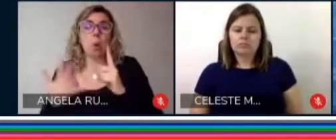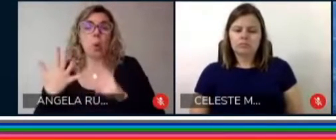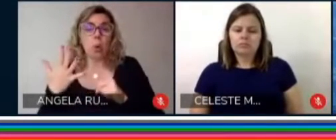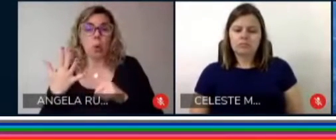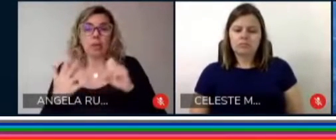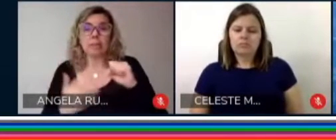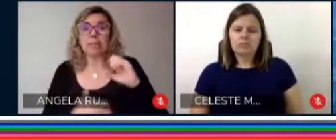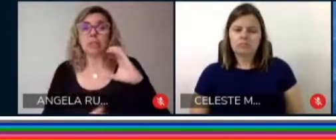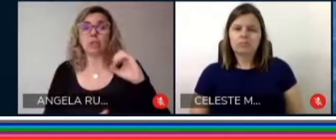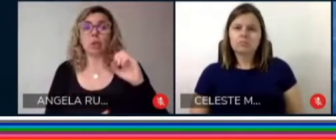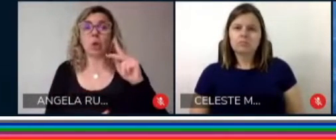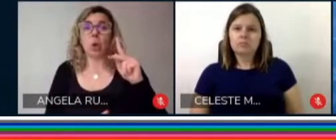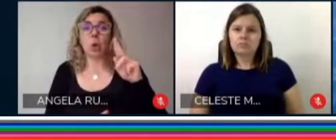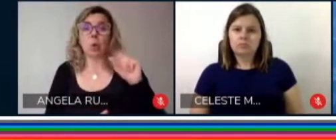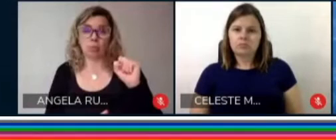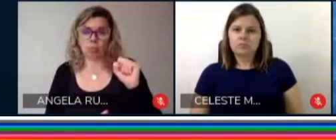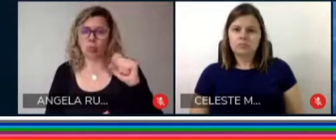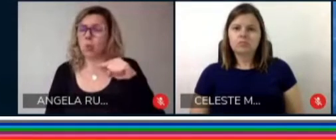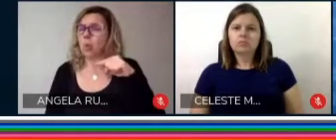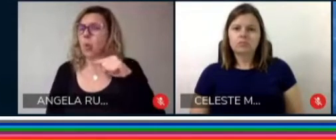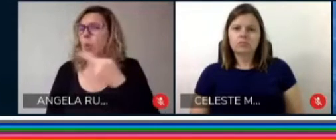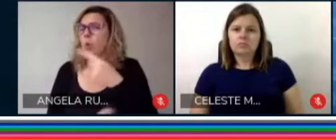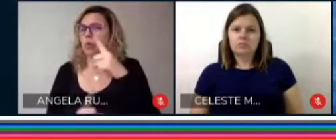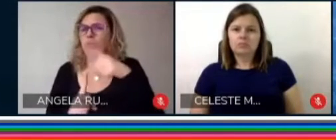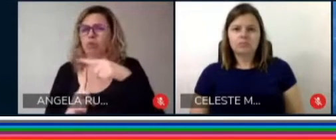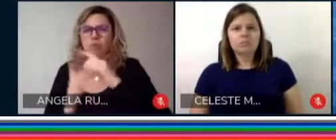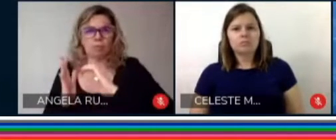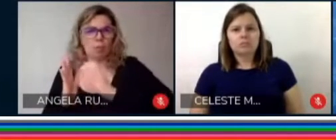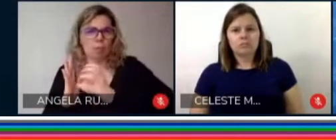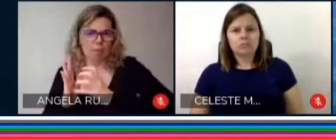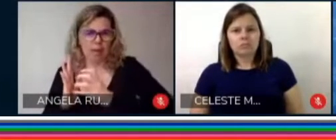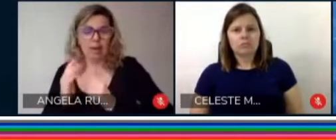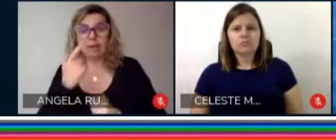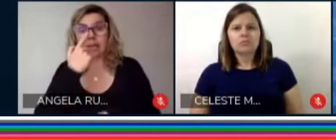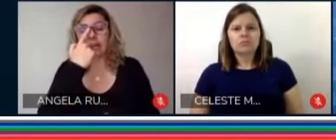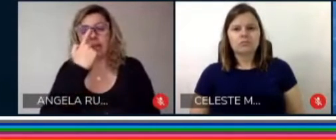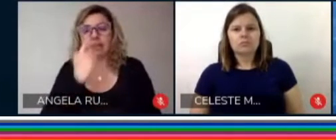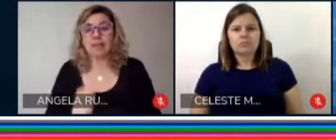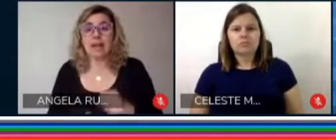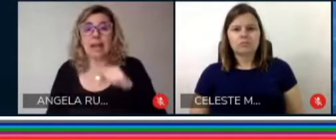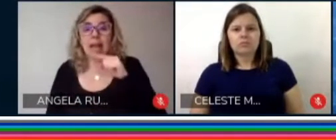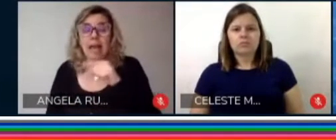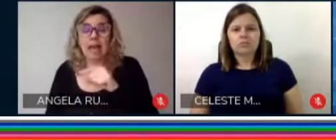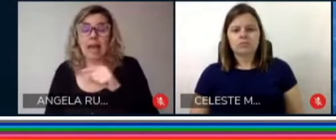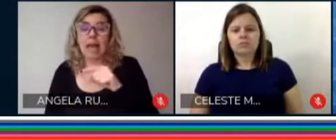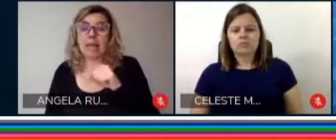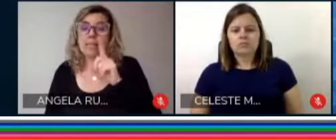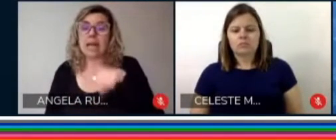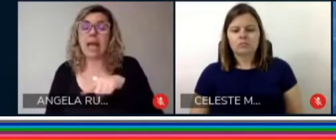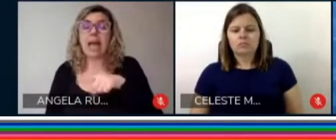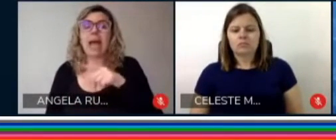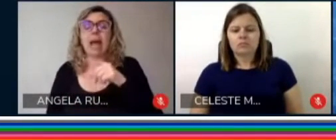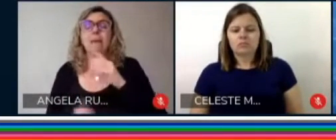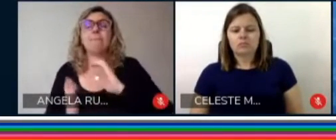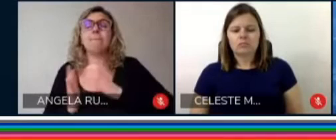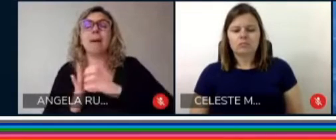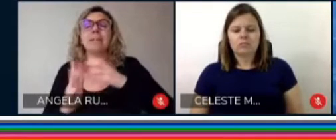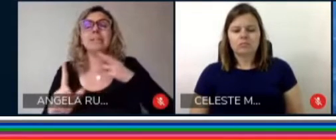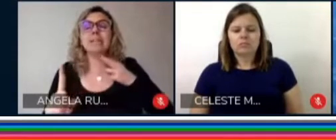A Scopus é um outro tipo de base de dados, né? É uma base de dados que a gente chama de